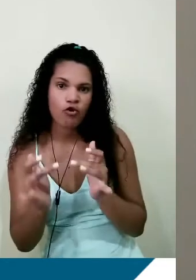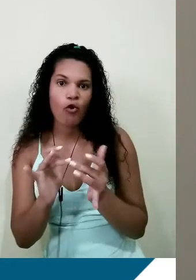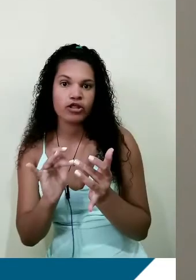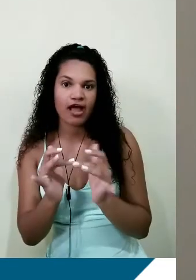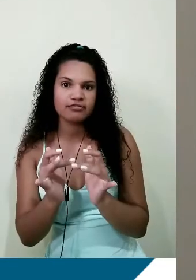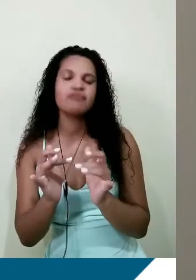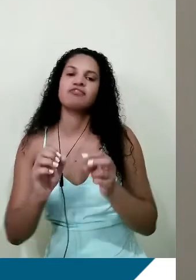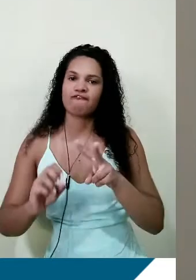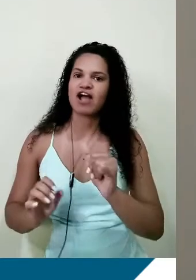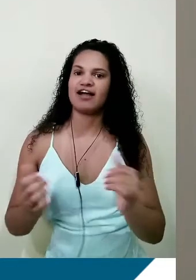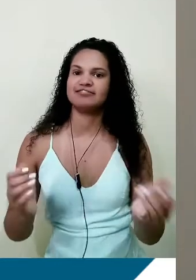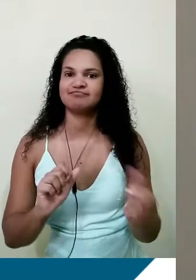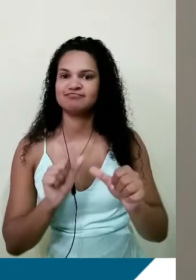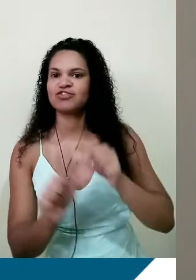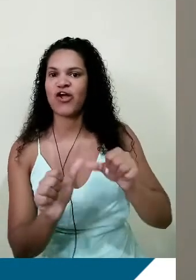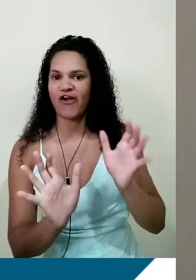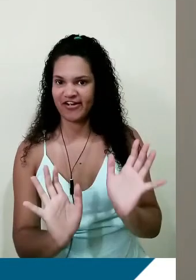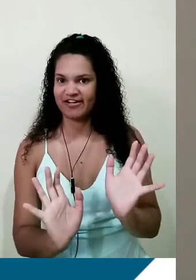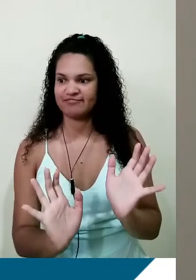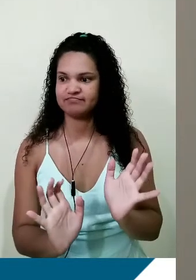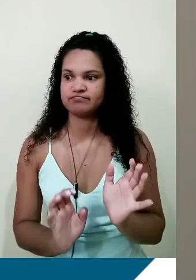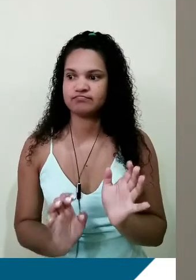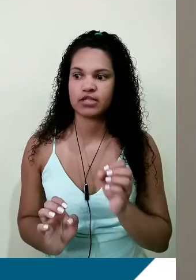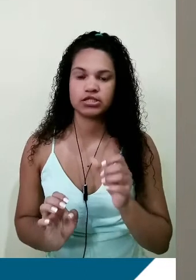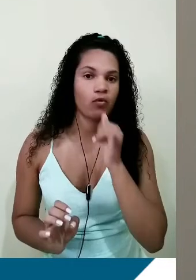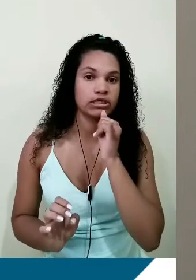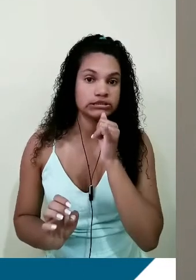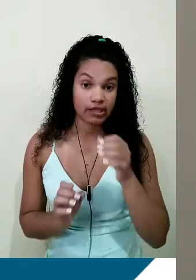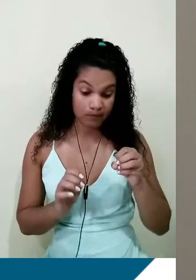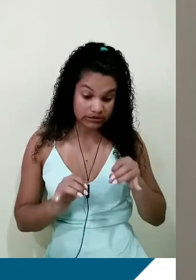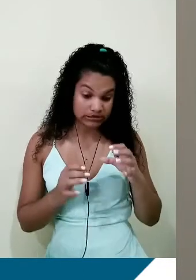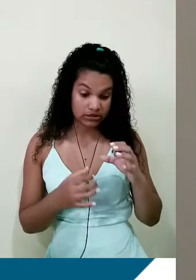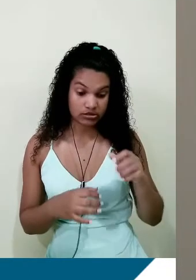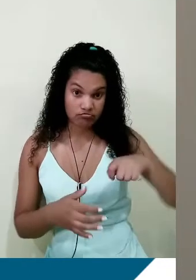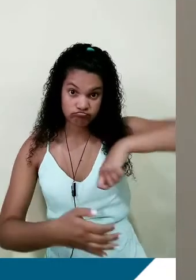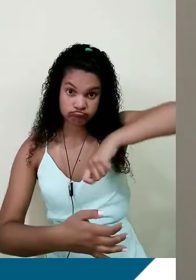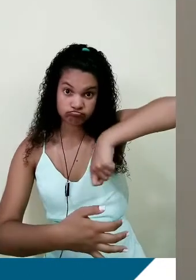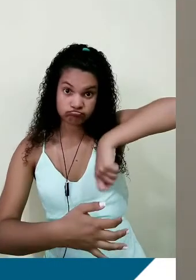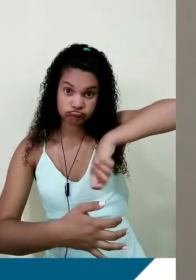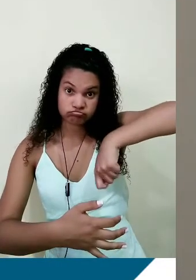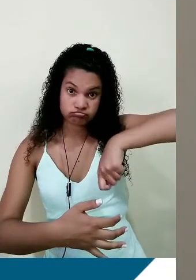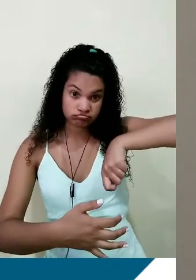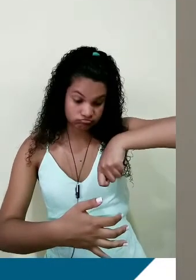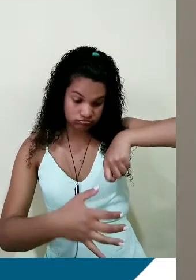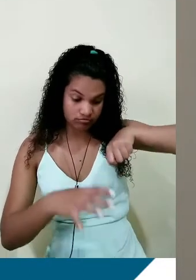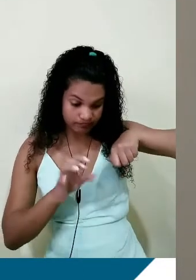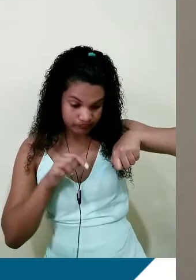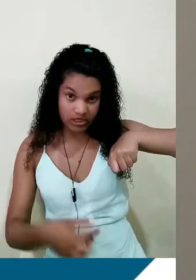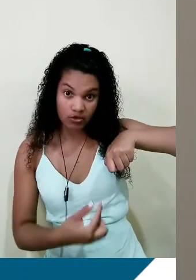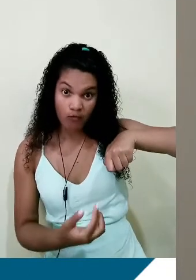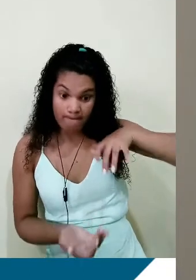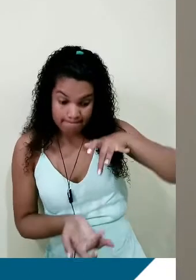calor viria subindo pelas moléculas da colher, se fosse mais fácil.